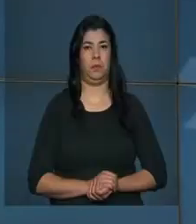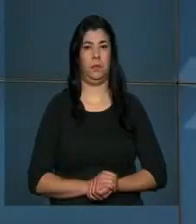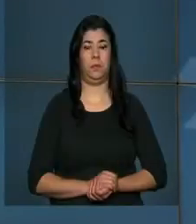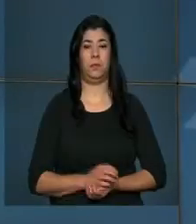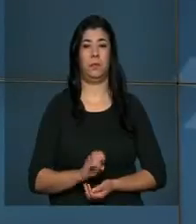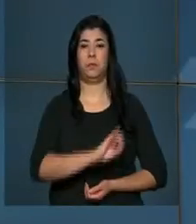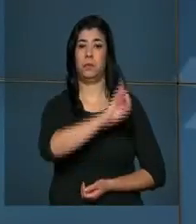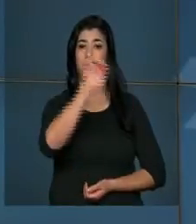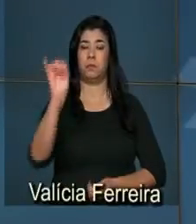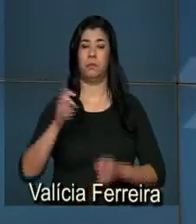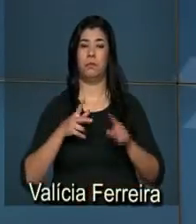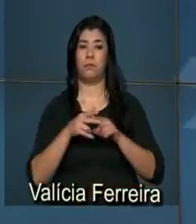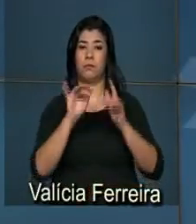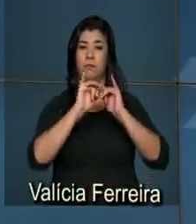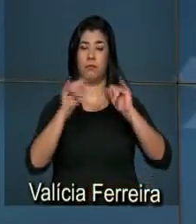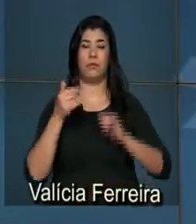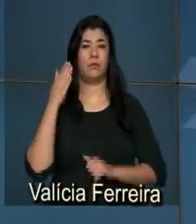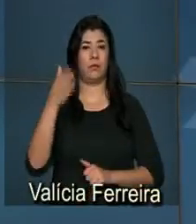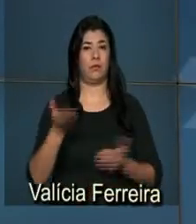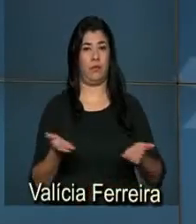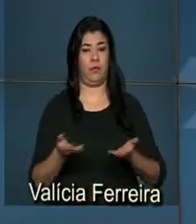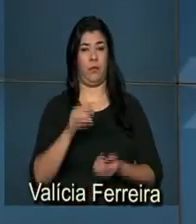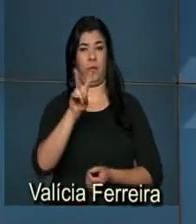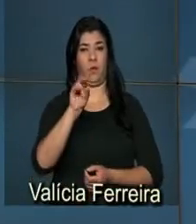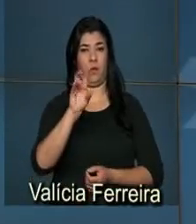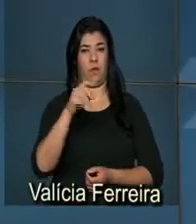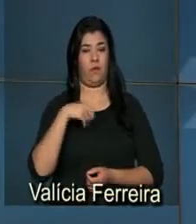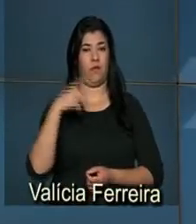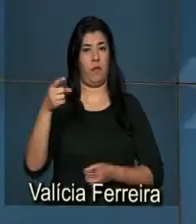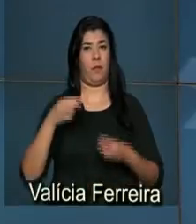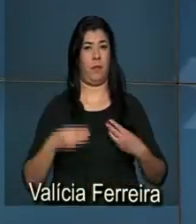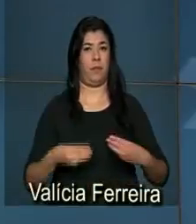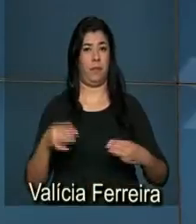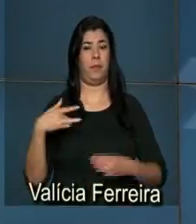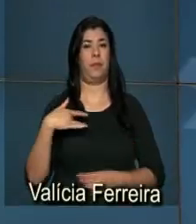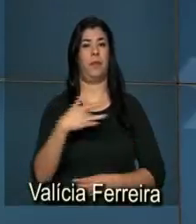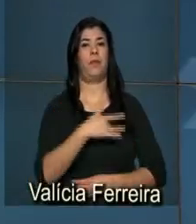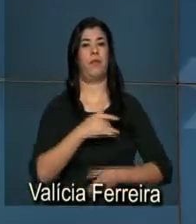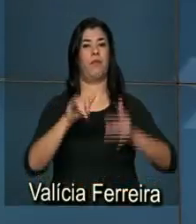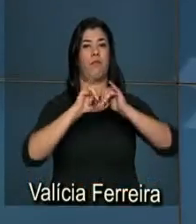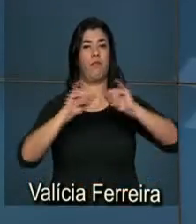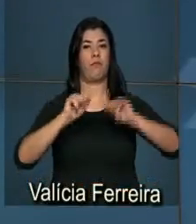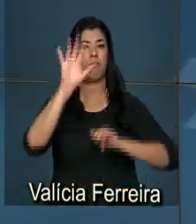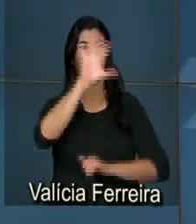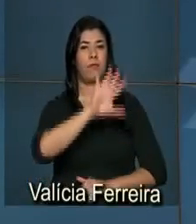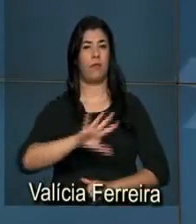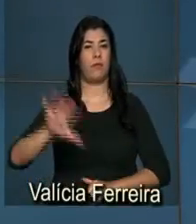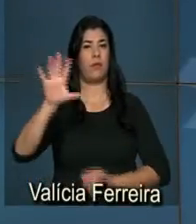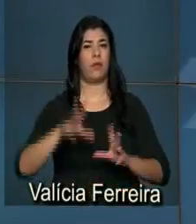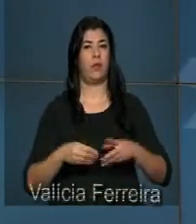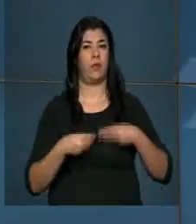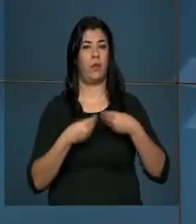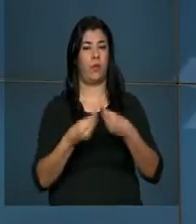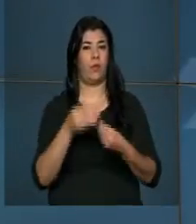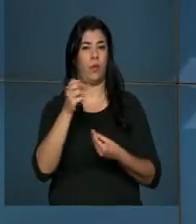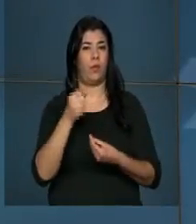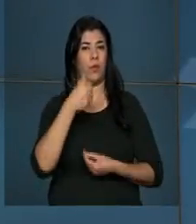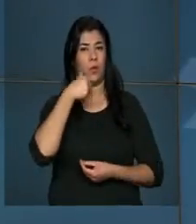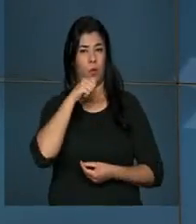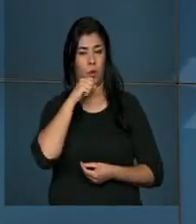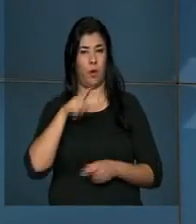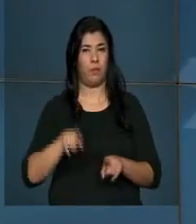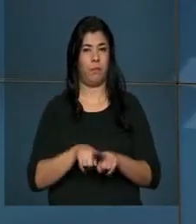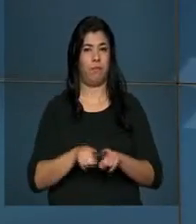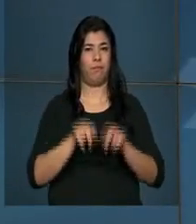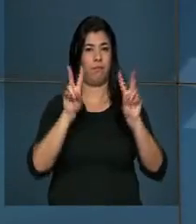Olá, interrompemos a programação para ir ao vivo ao Ministério da Saúde, que lança a campanha nacional de doação de leite materno 2015. O